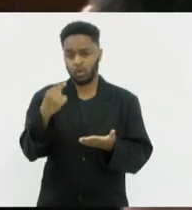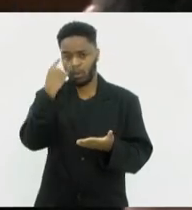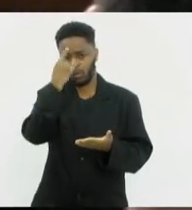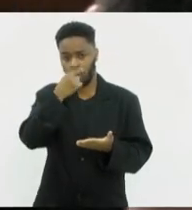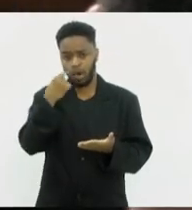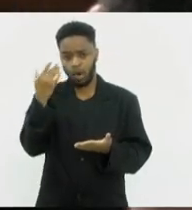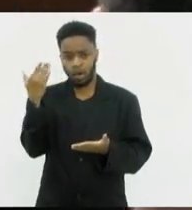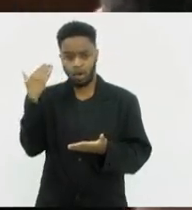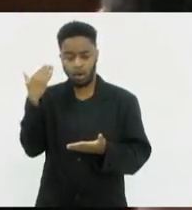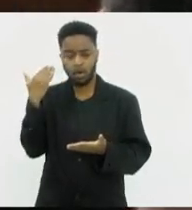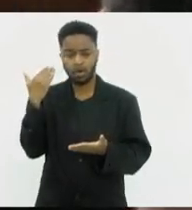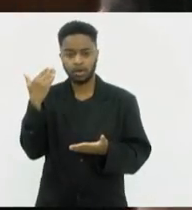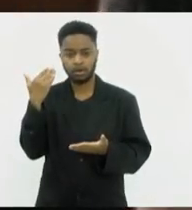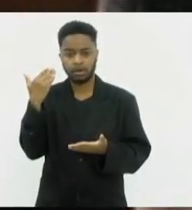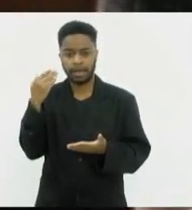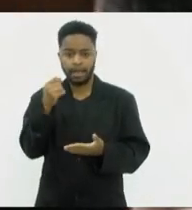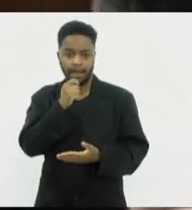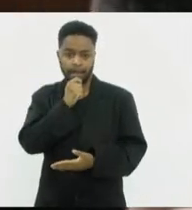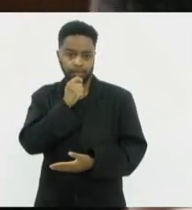atrás,